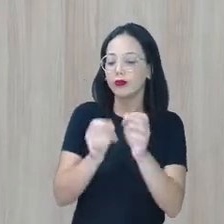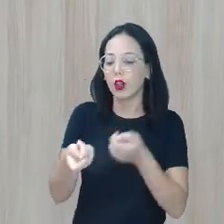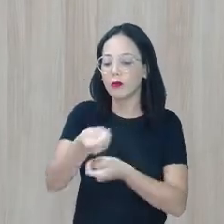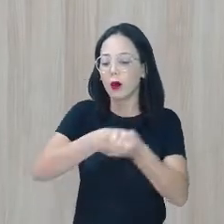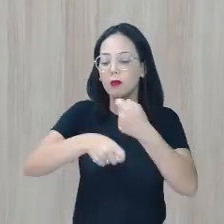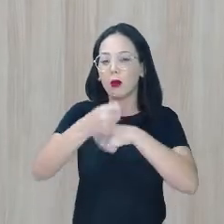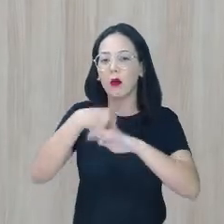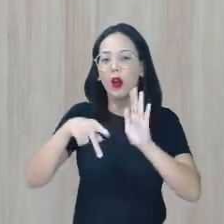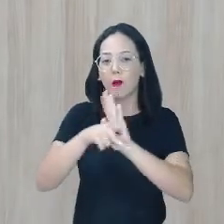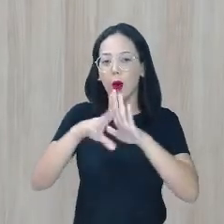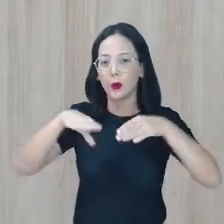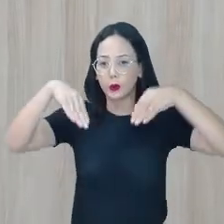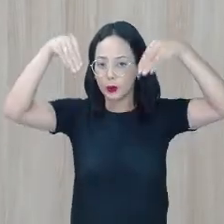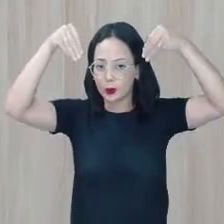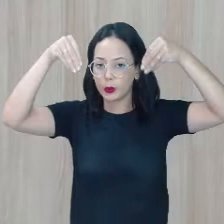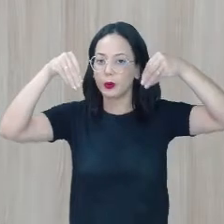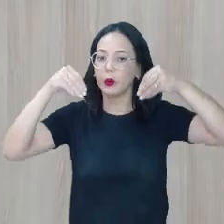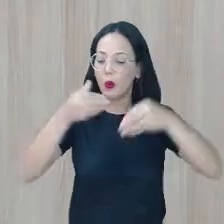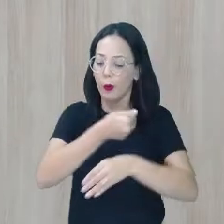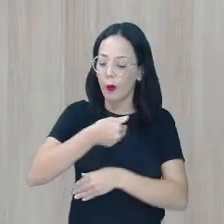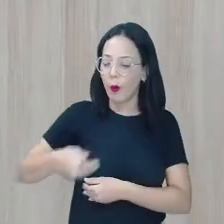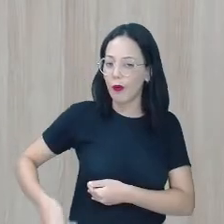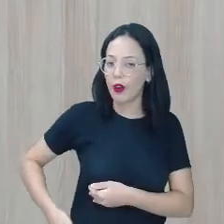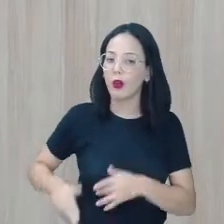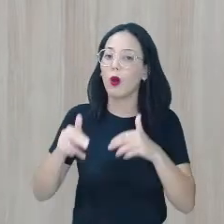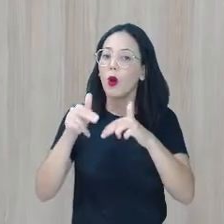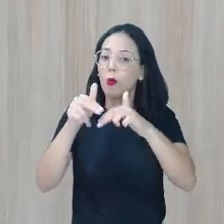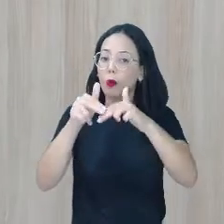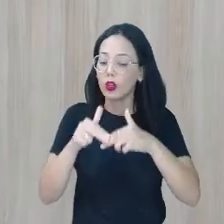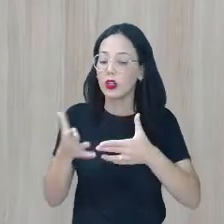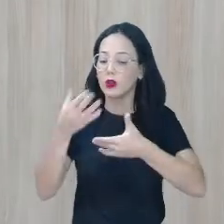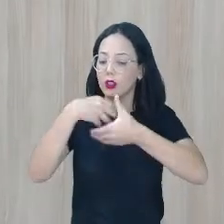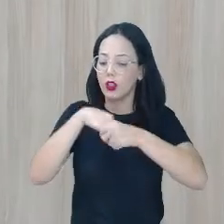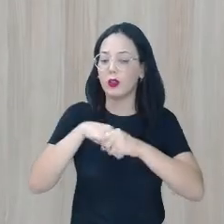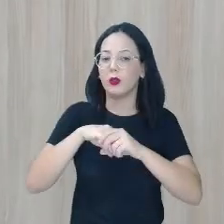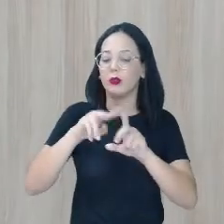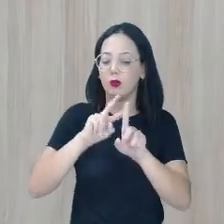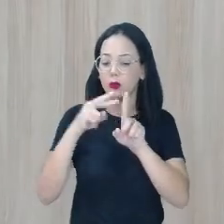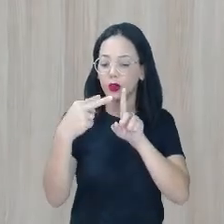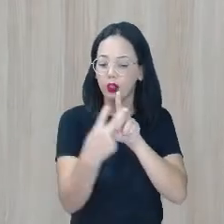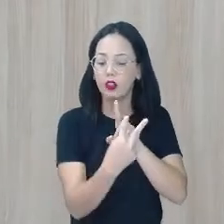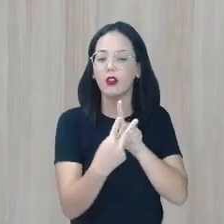do império. Então, dentro dessa perspectiva, a gente vai ter, né,